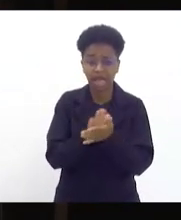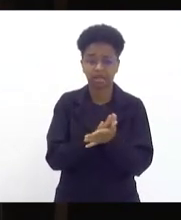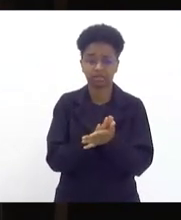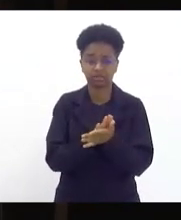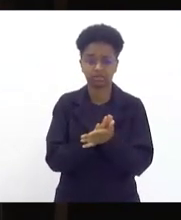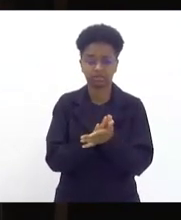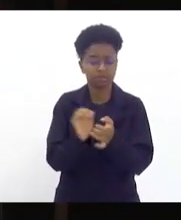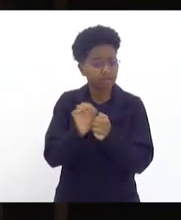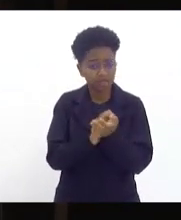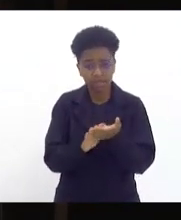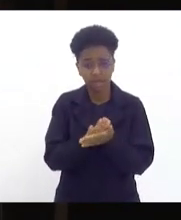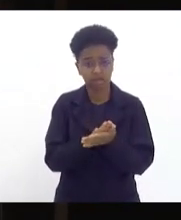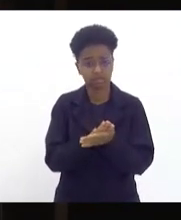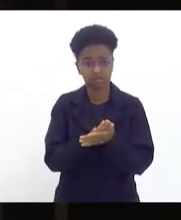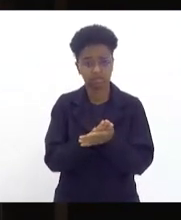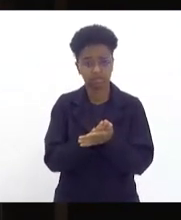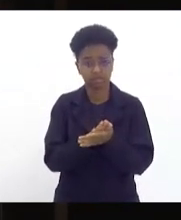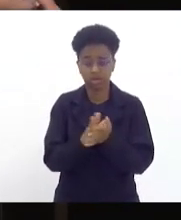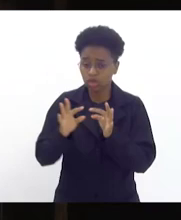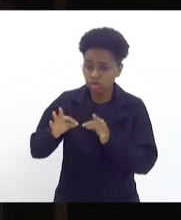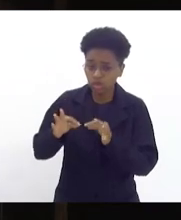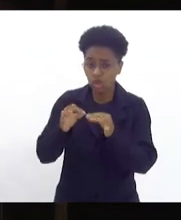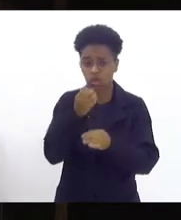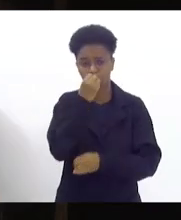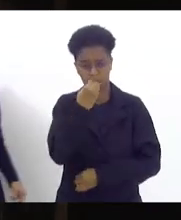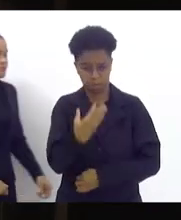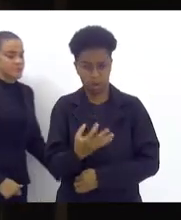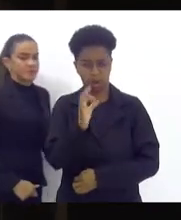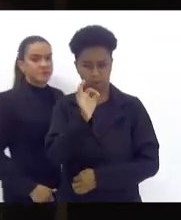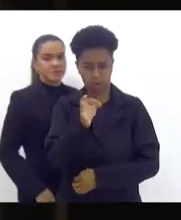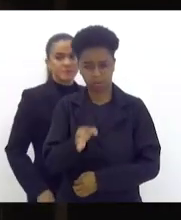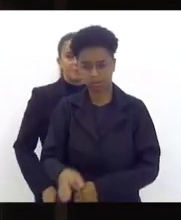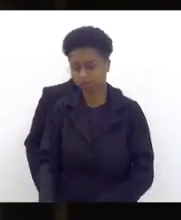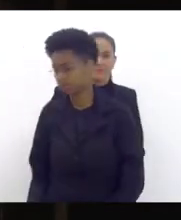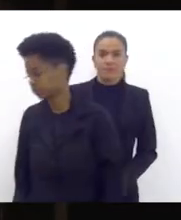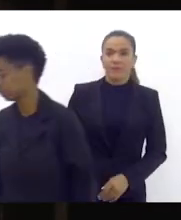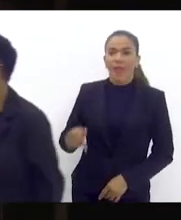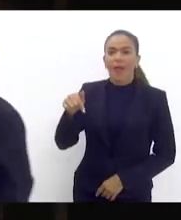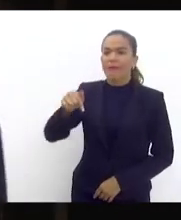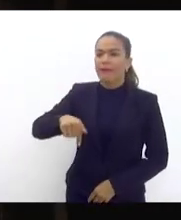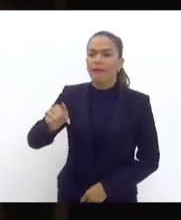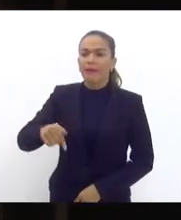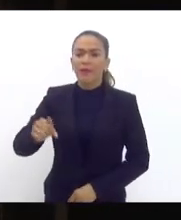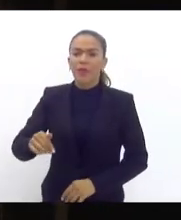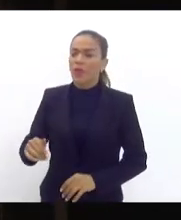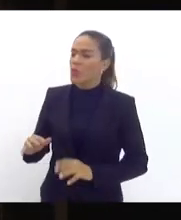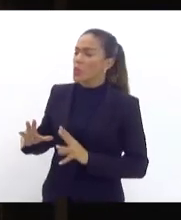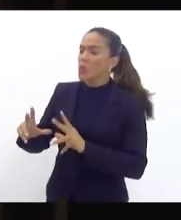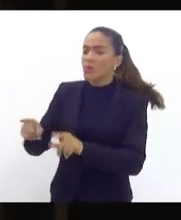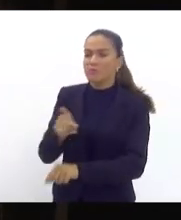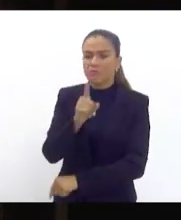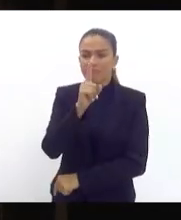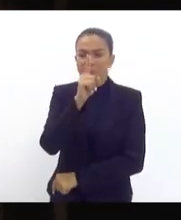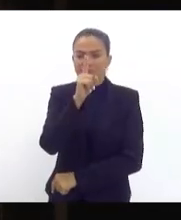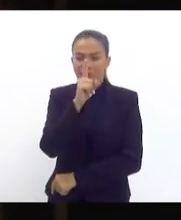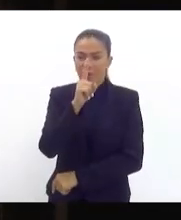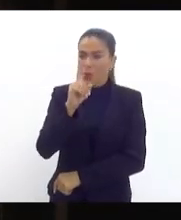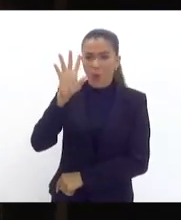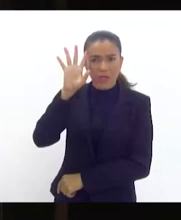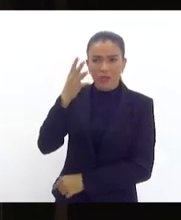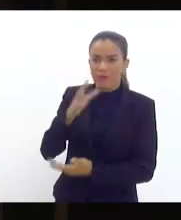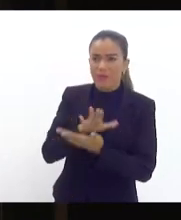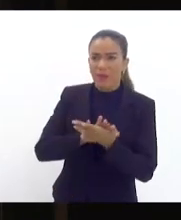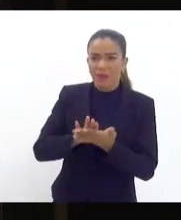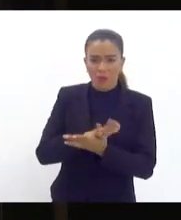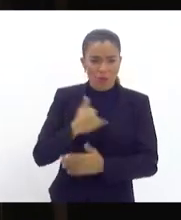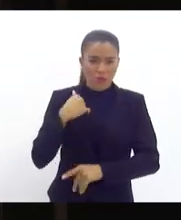faz nada todo mundo é bonzinho bonzinho aqui fica tudo certinho nada resolvido nós